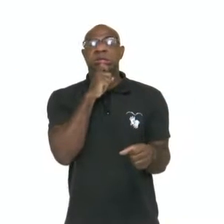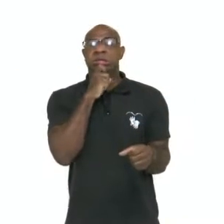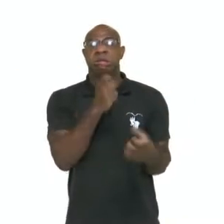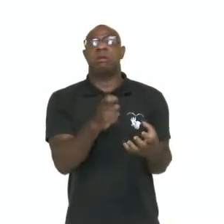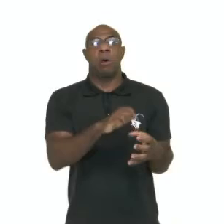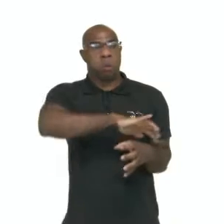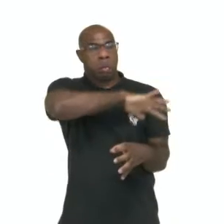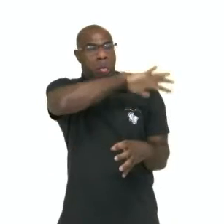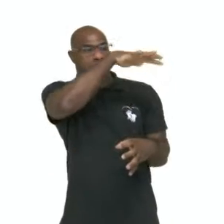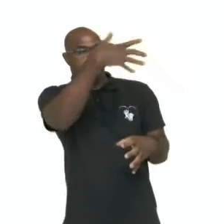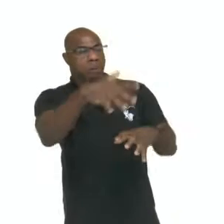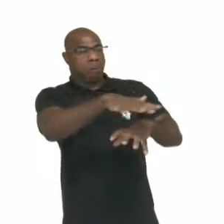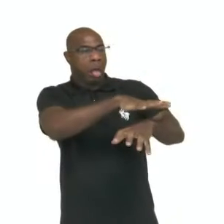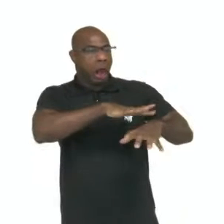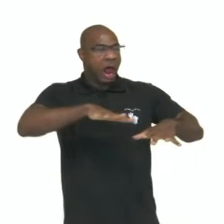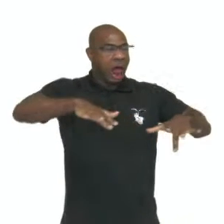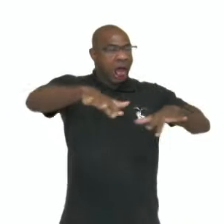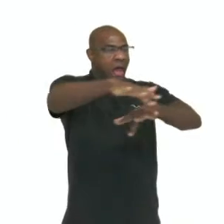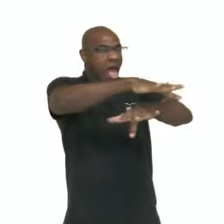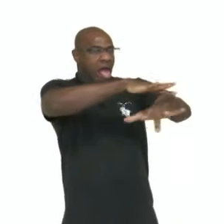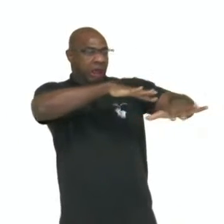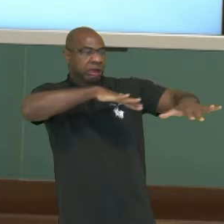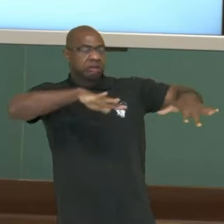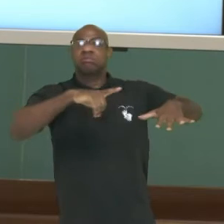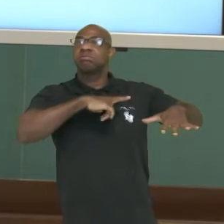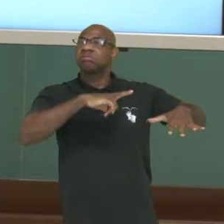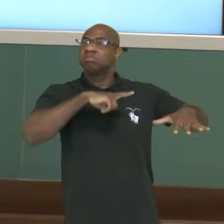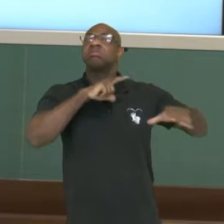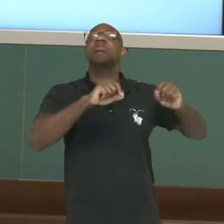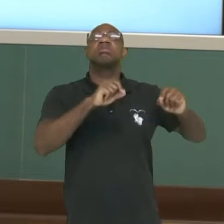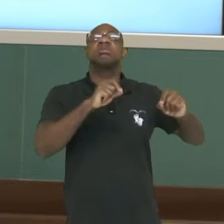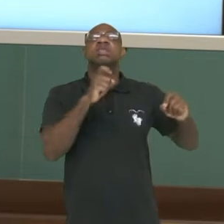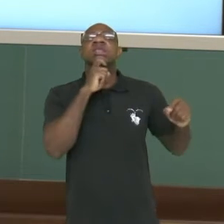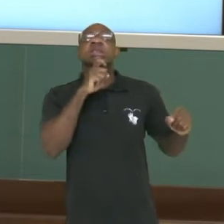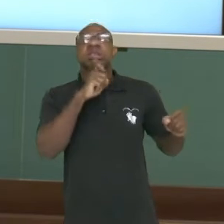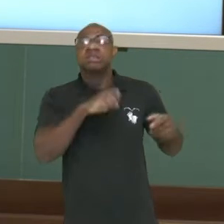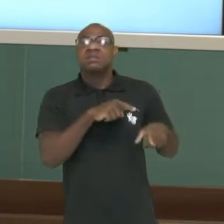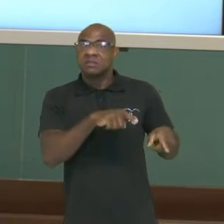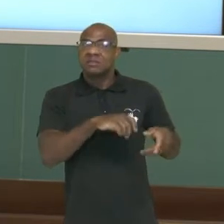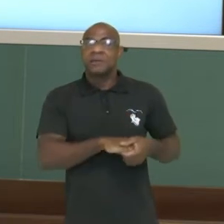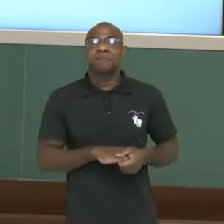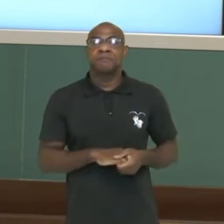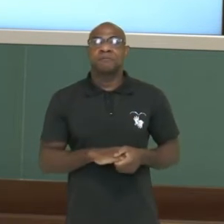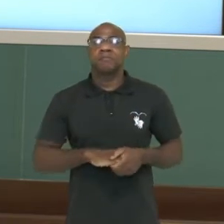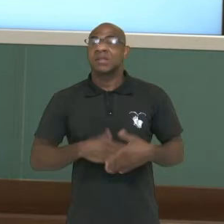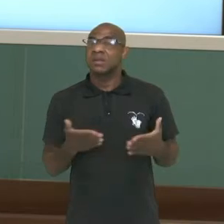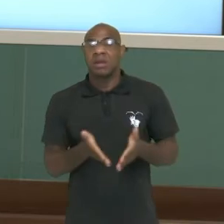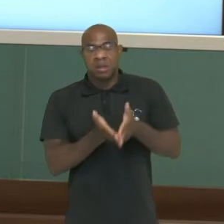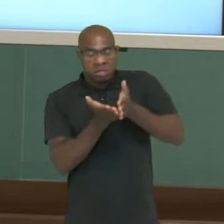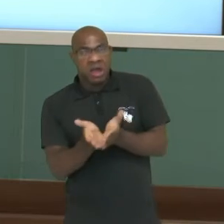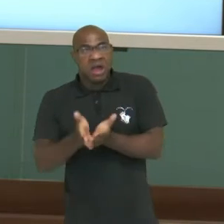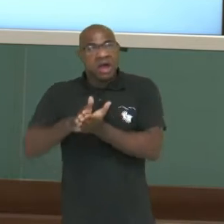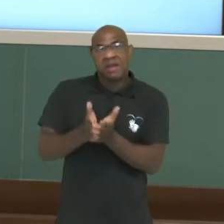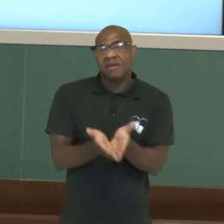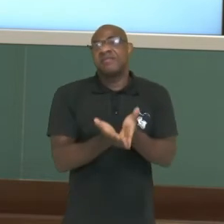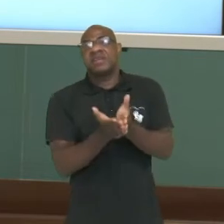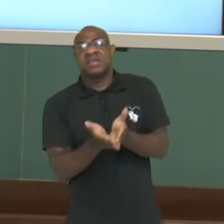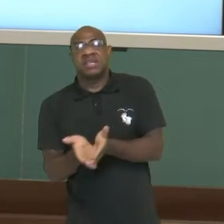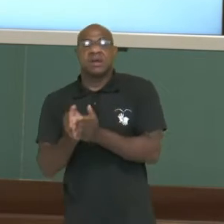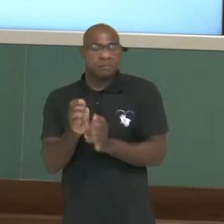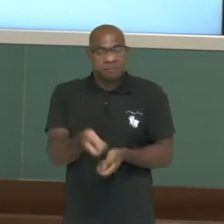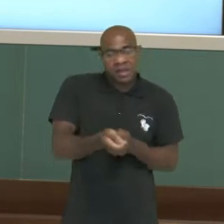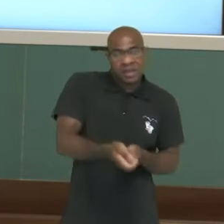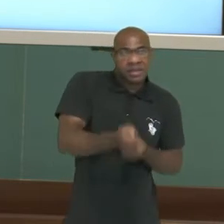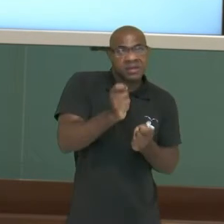novas áreas do Ártico, né, puderam ser exploradas, já que agora os navios, né, pesqueiros, de transporte de